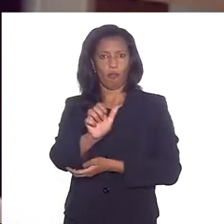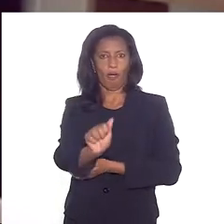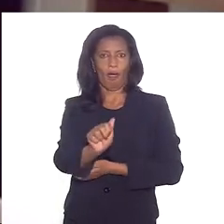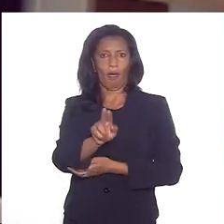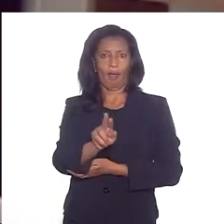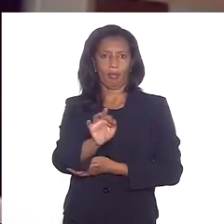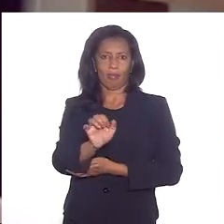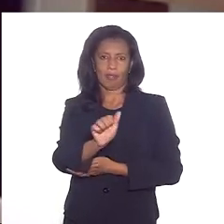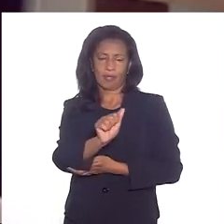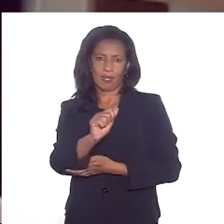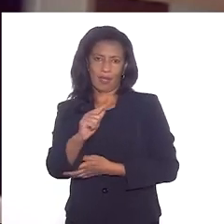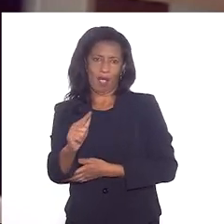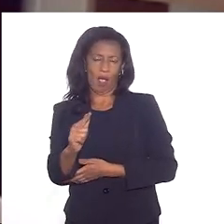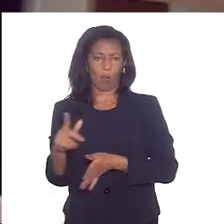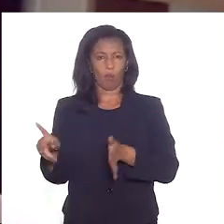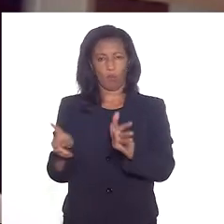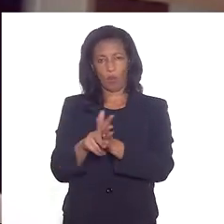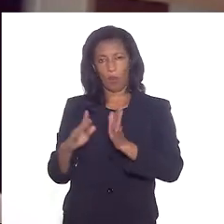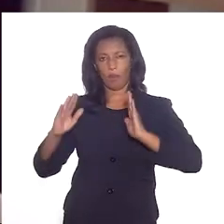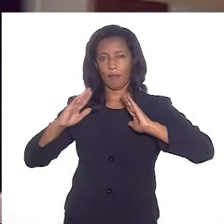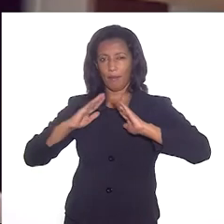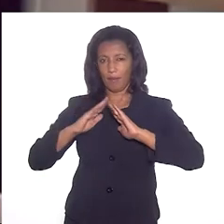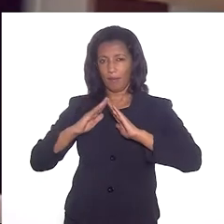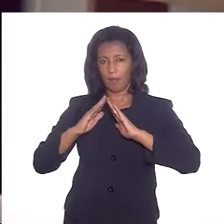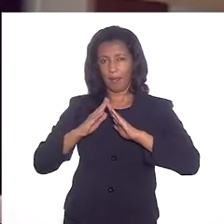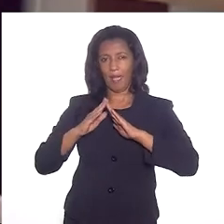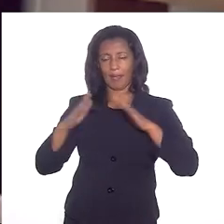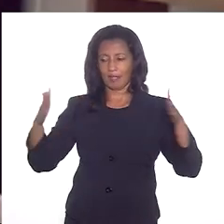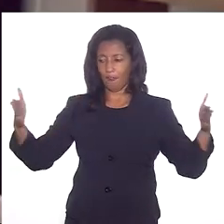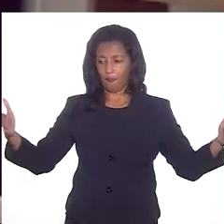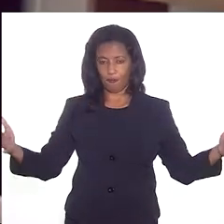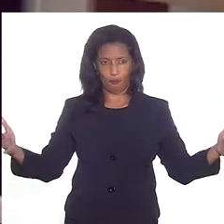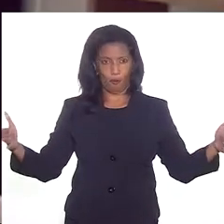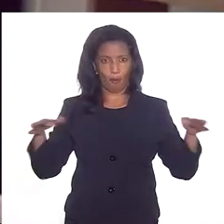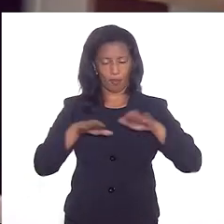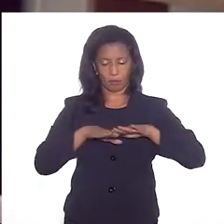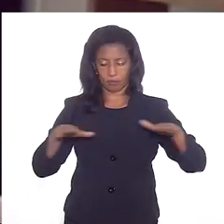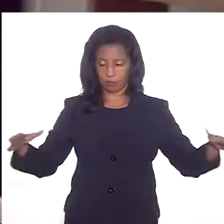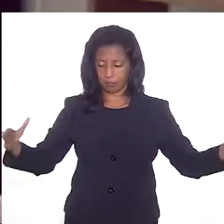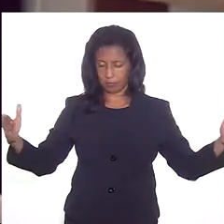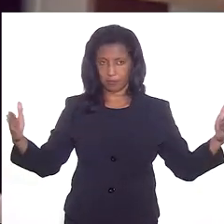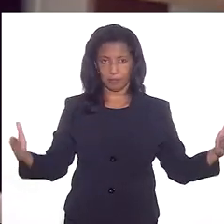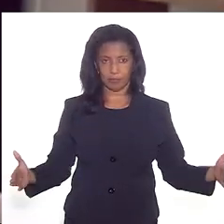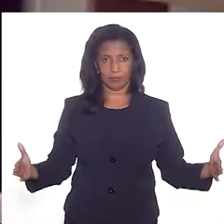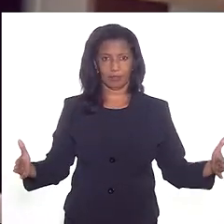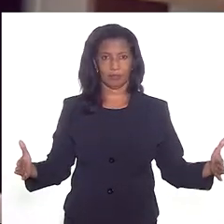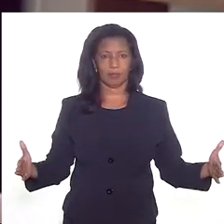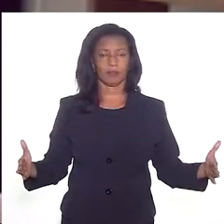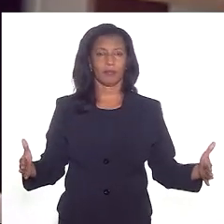no artesanal mesmo. É um pão que ele é feito numa forma